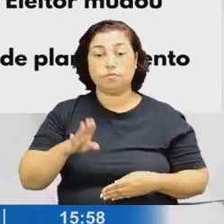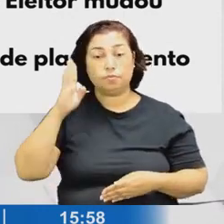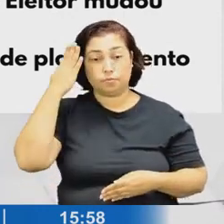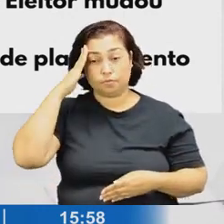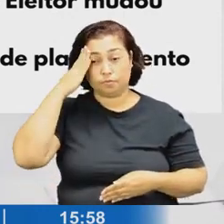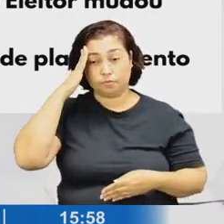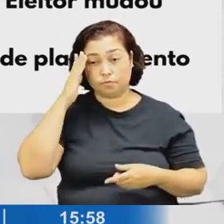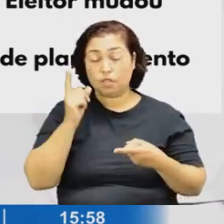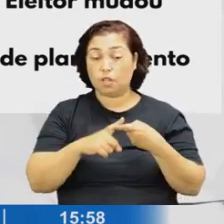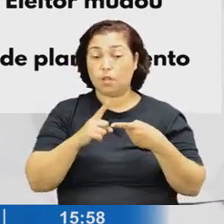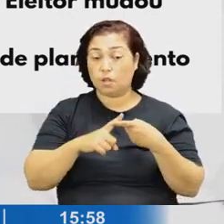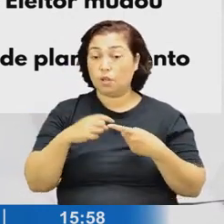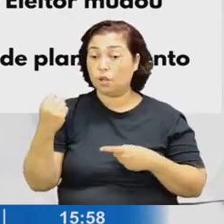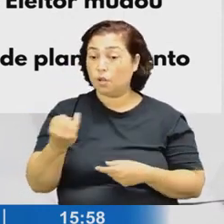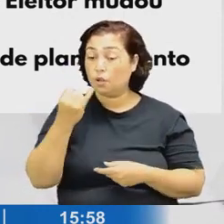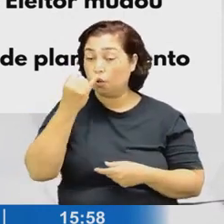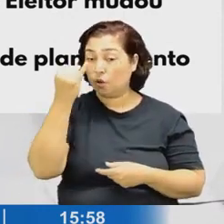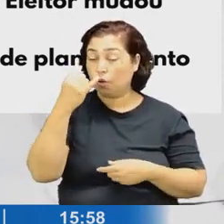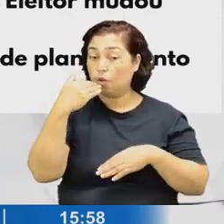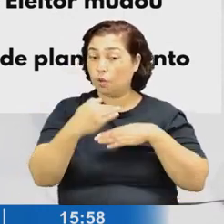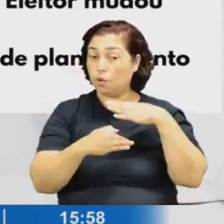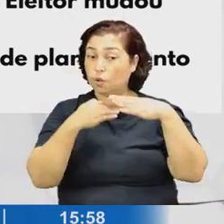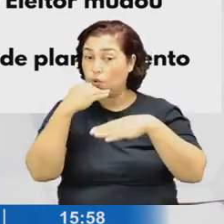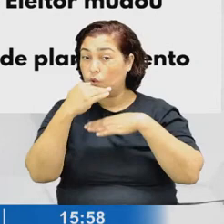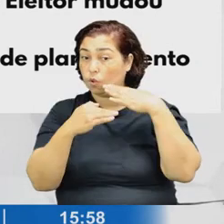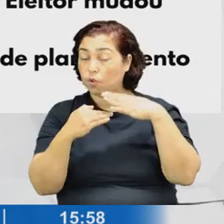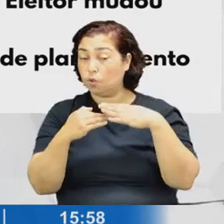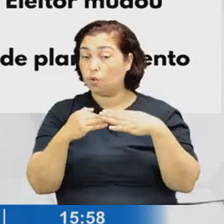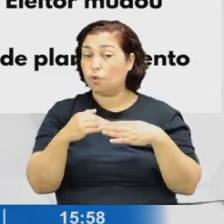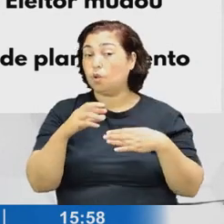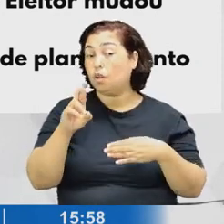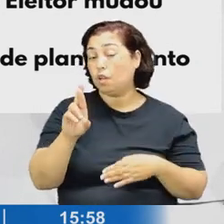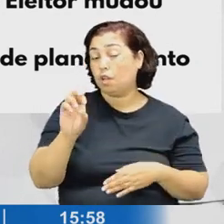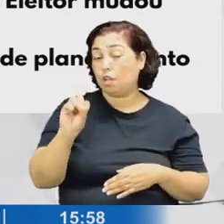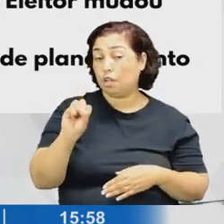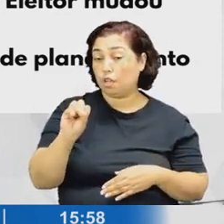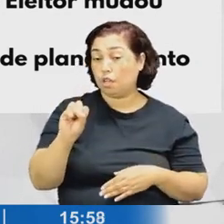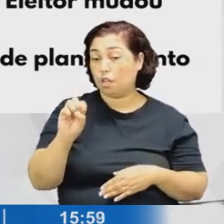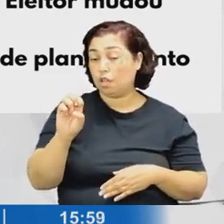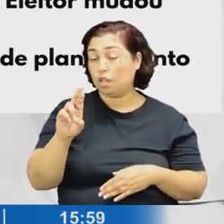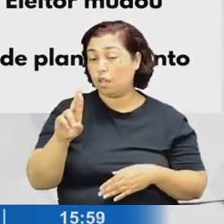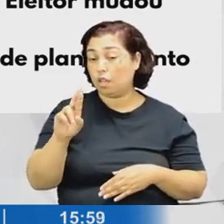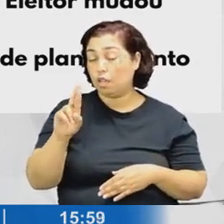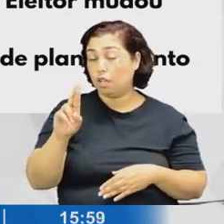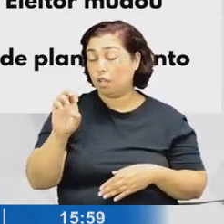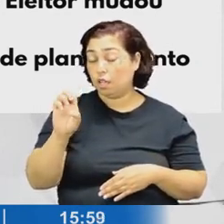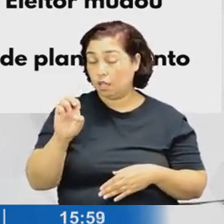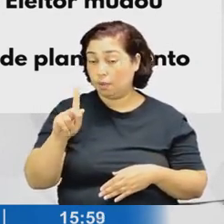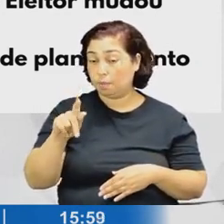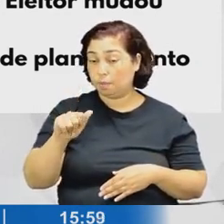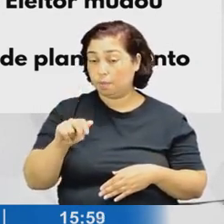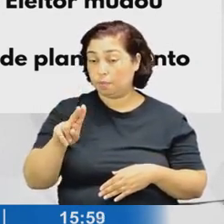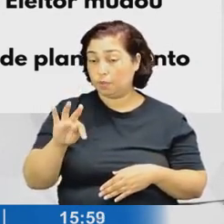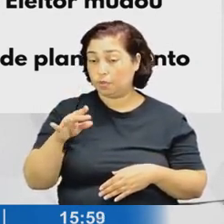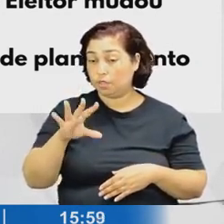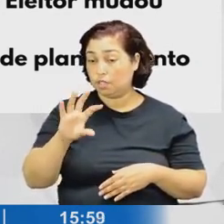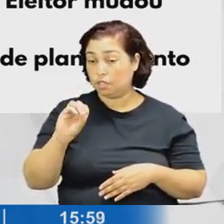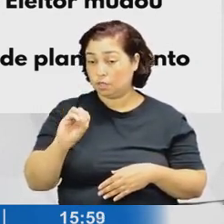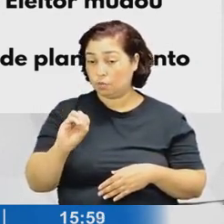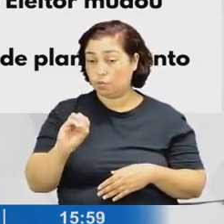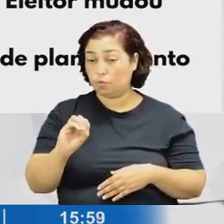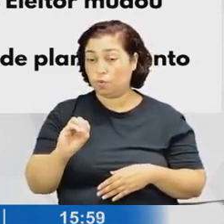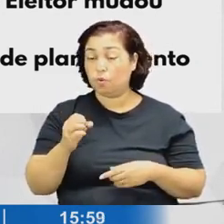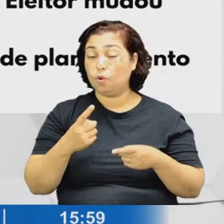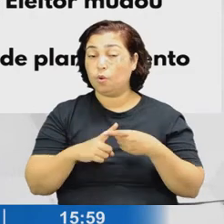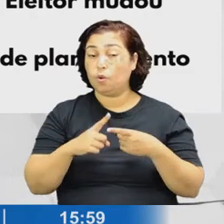porque que é importante construir reputação ali é o que que é a construção agora por que